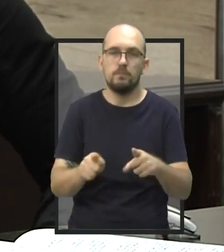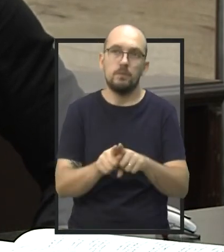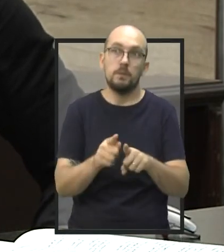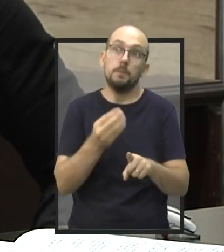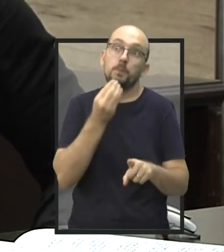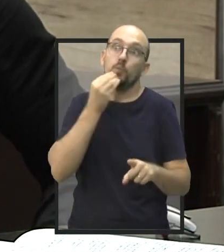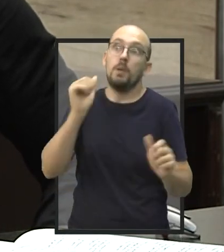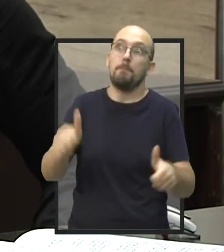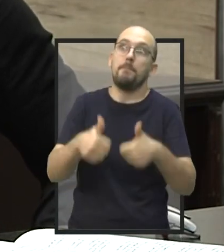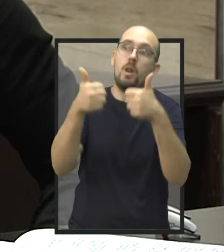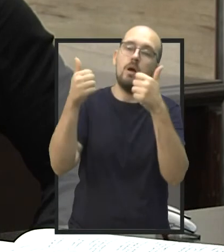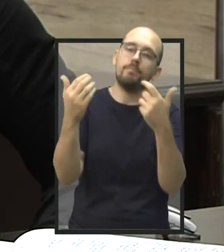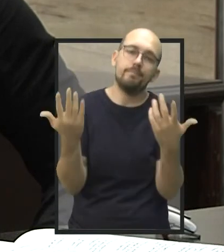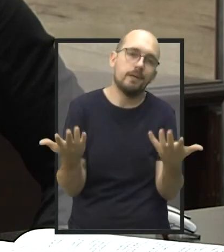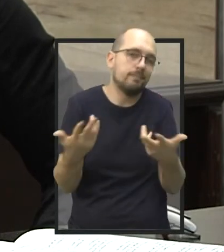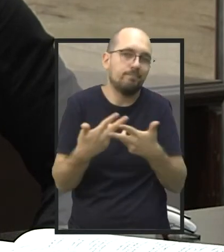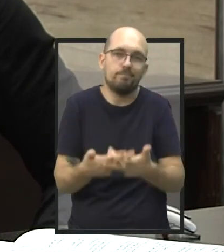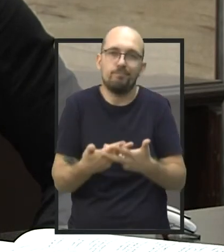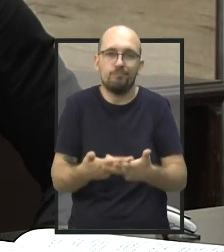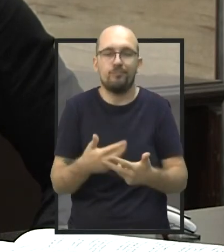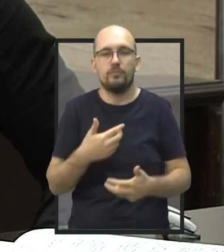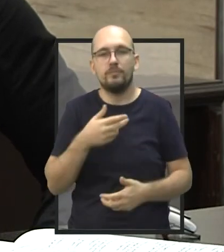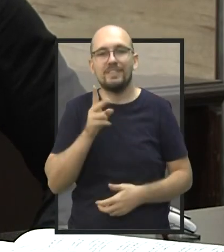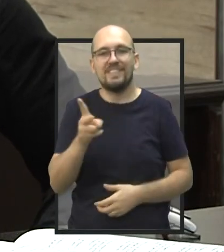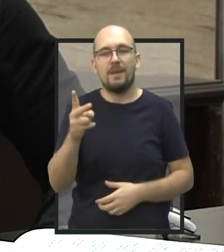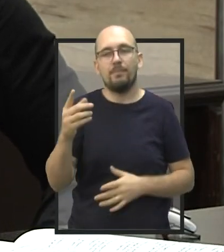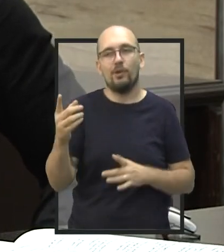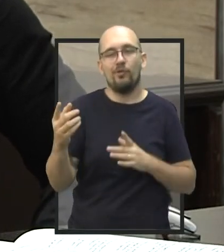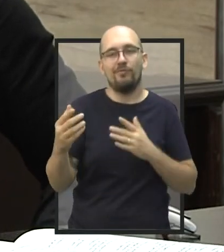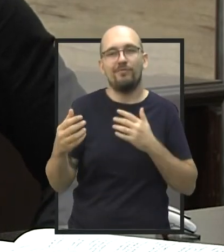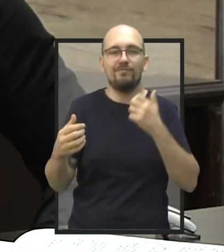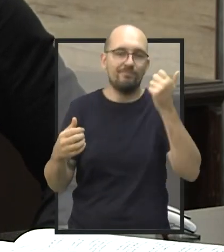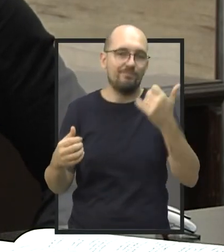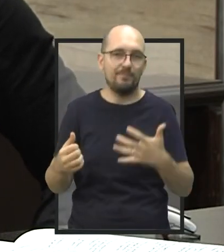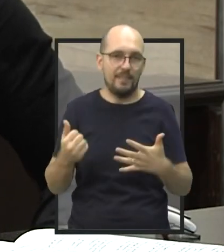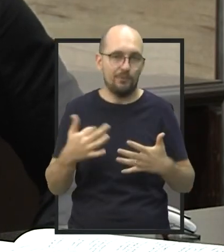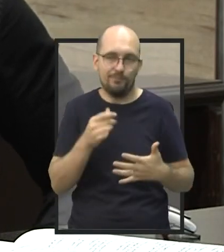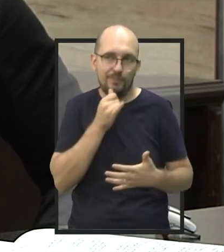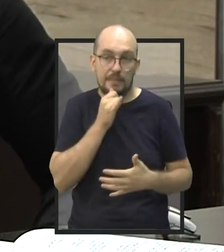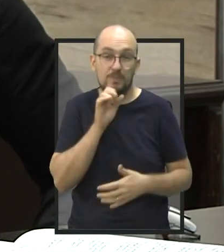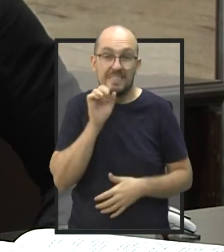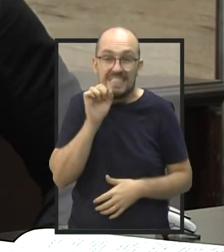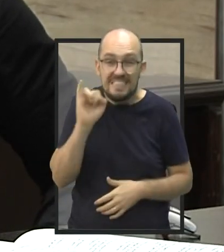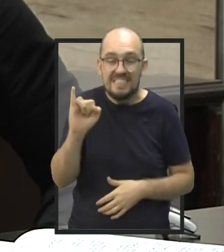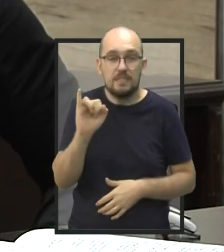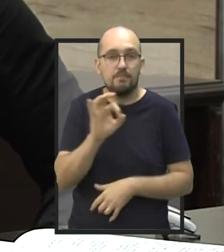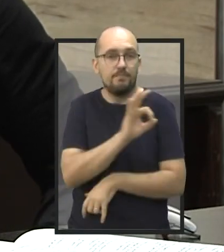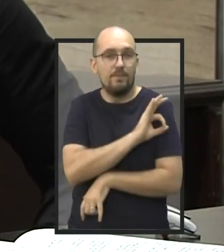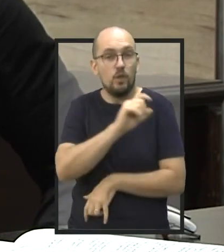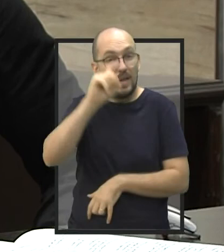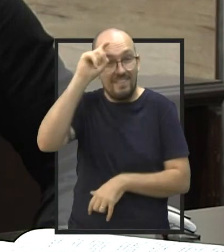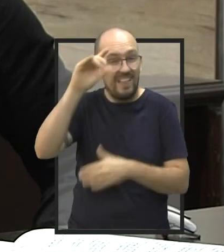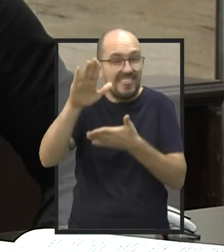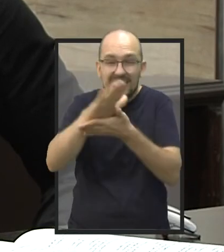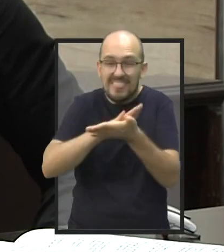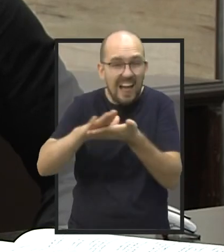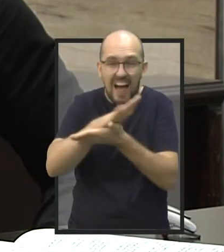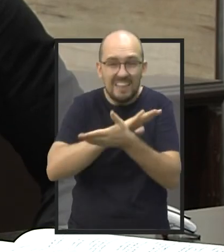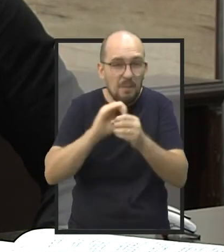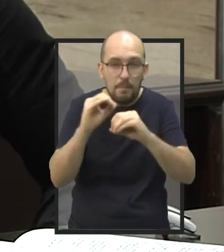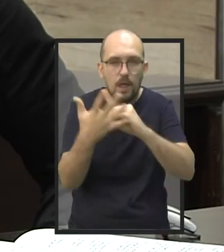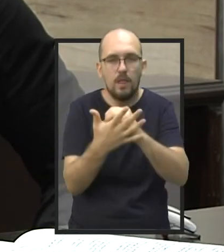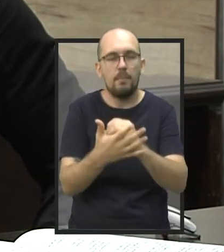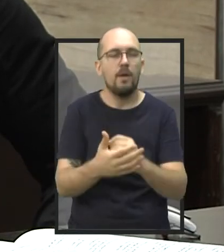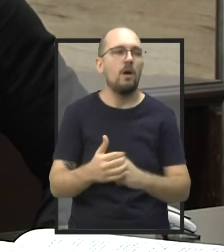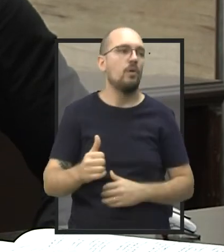melhor, né? Então, eu sempre estou comentando com as pessoas, eu acho que se o senhor Ivan não tivesse tido essa situação de pandemia, o nosso governo,